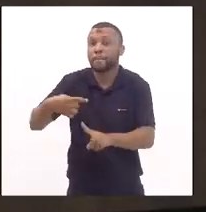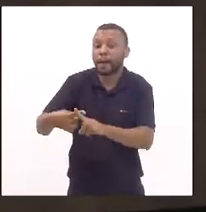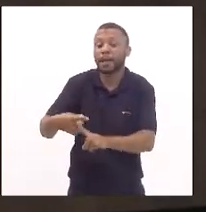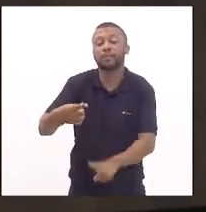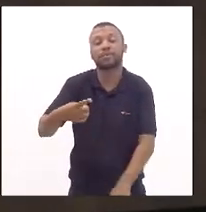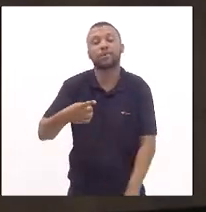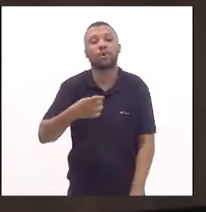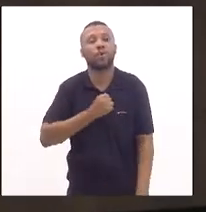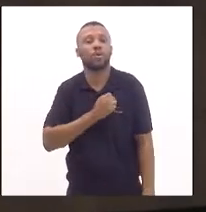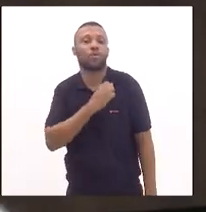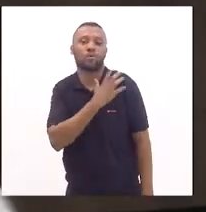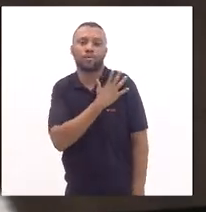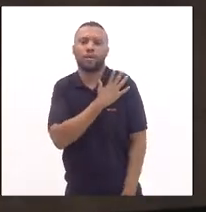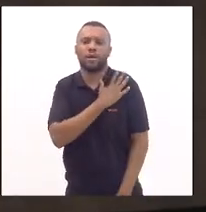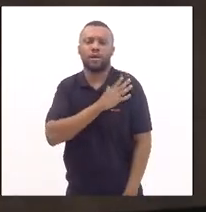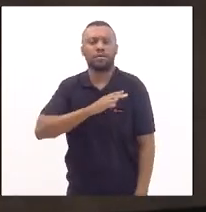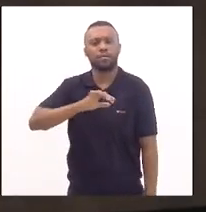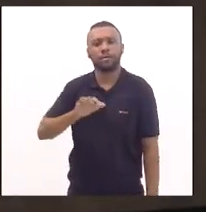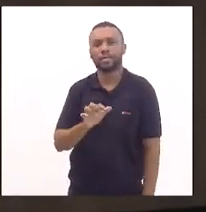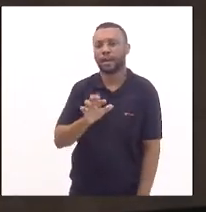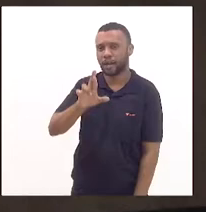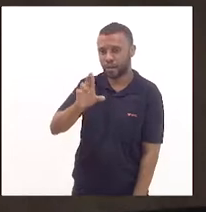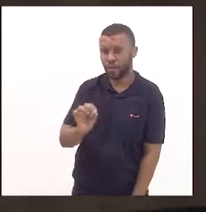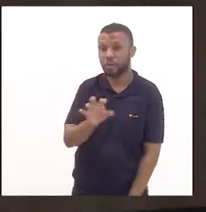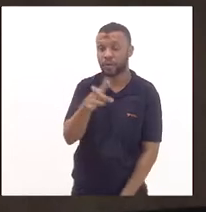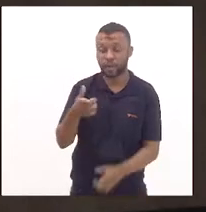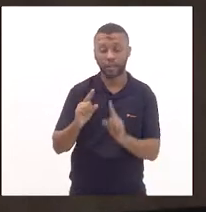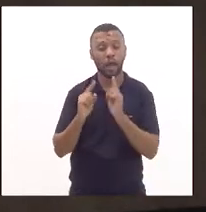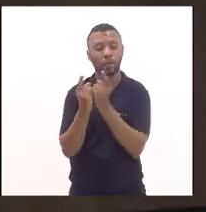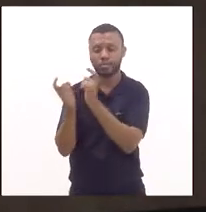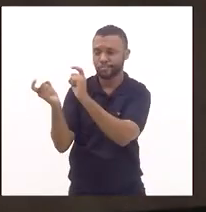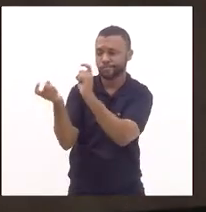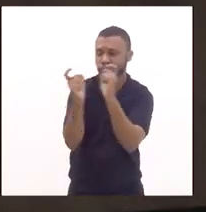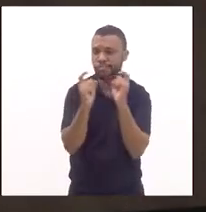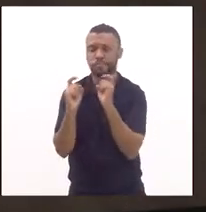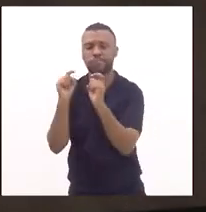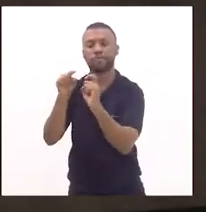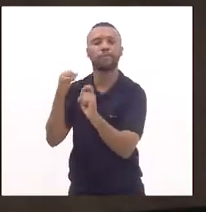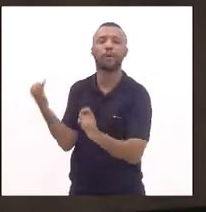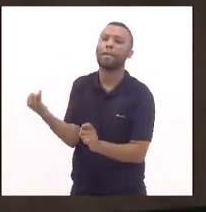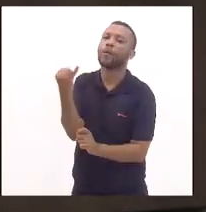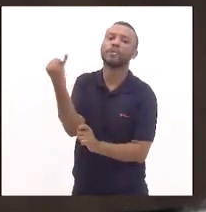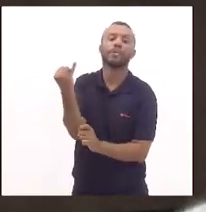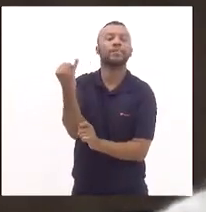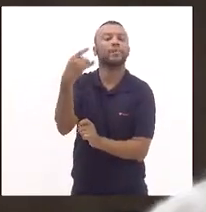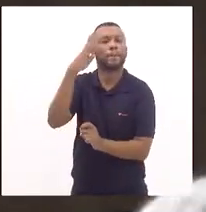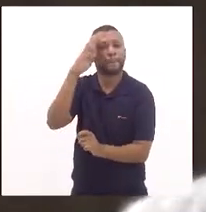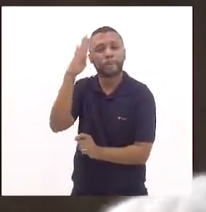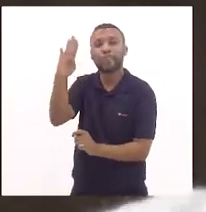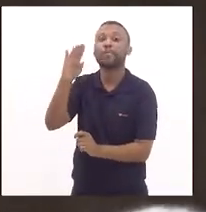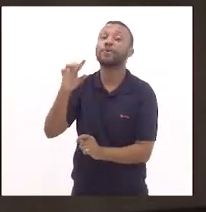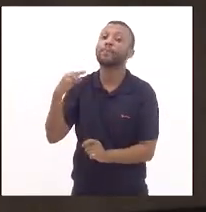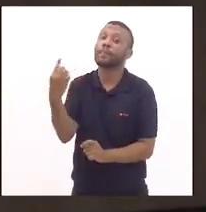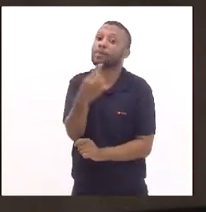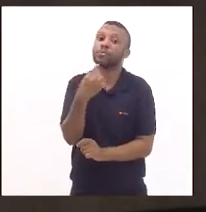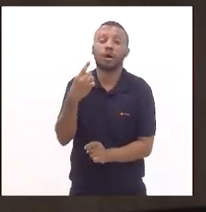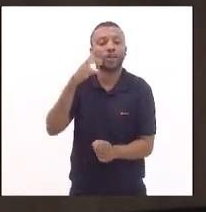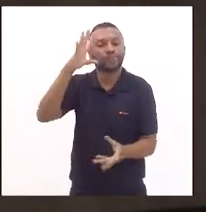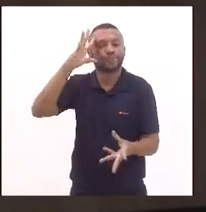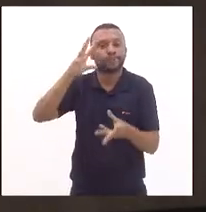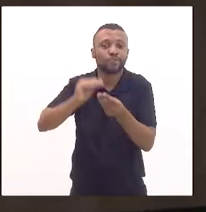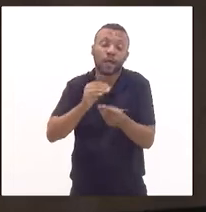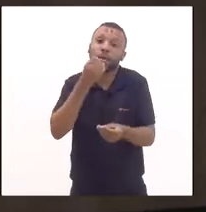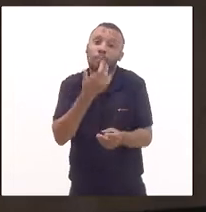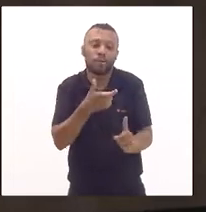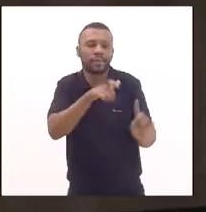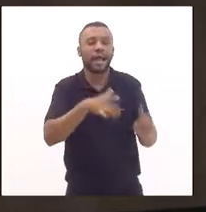Né? E essa audiência ela foi importante, sobretudo, para a gente entender, e é bom que a